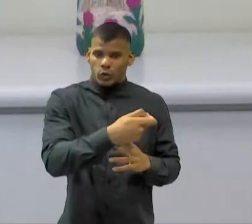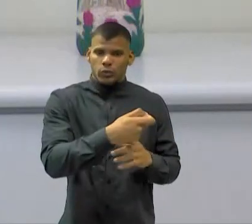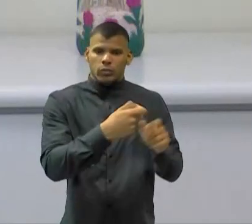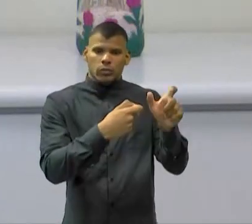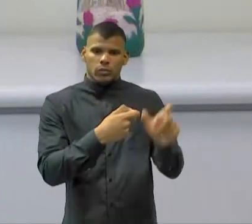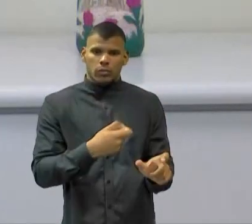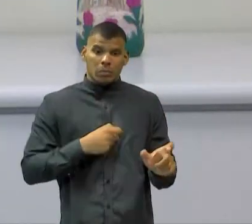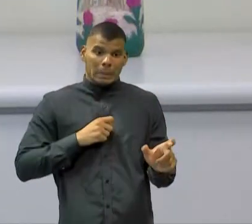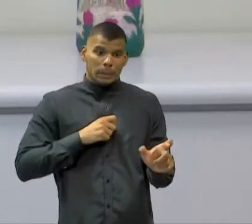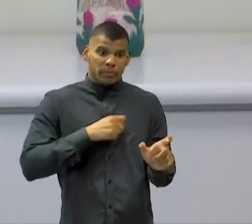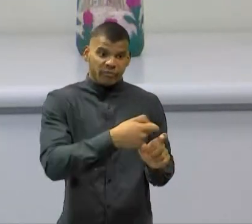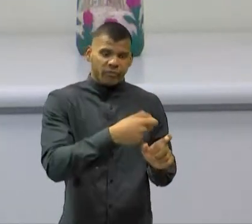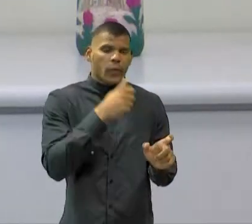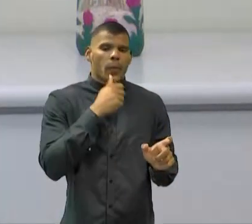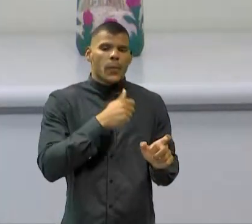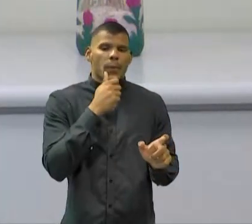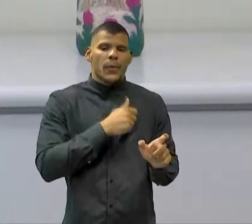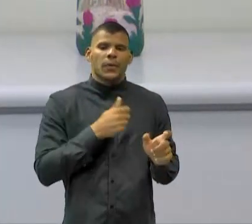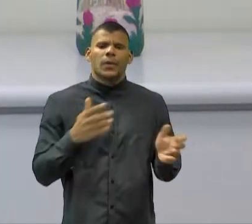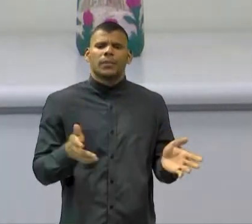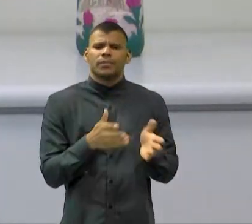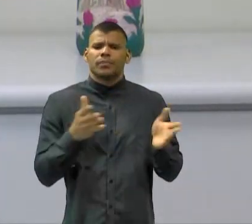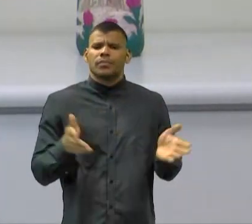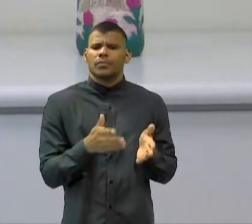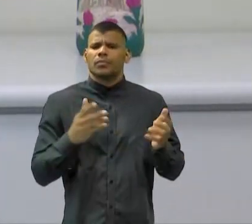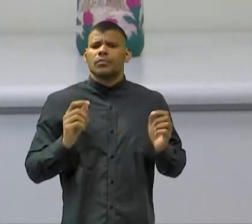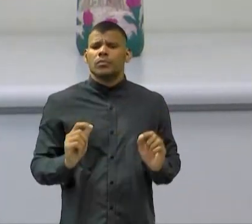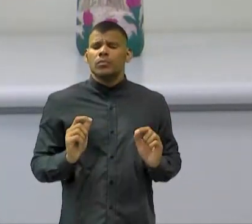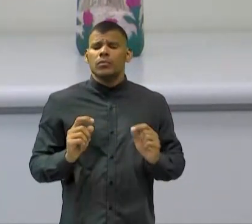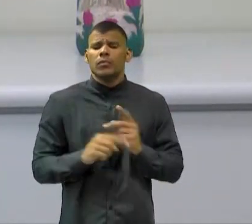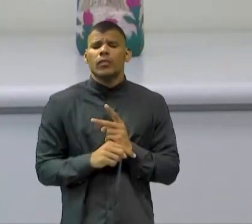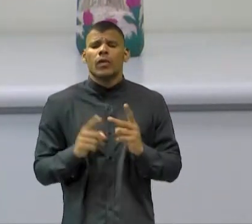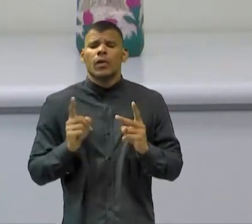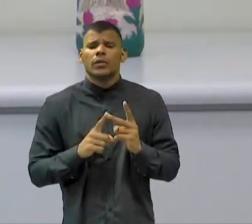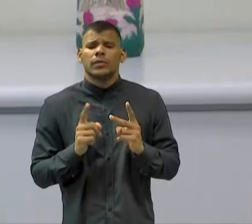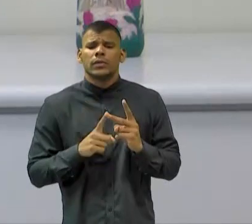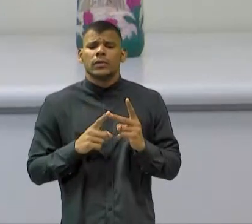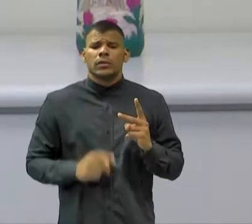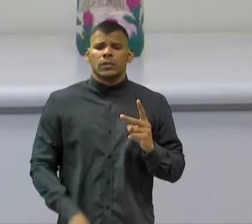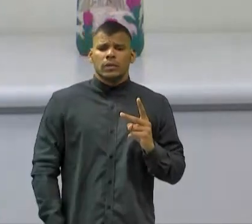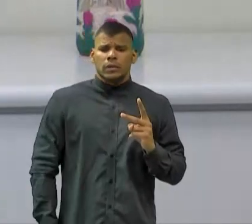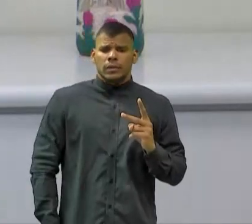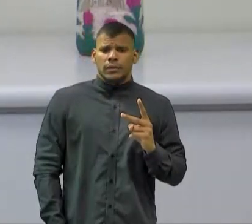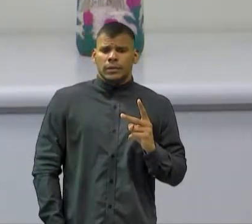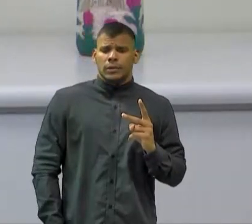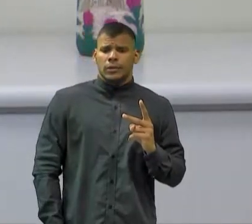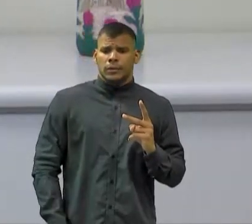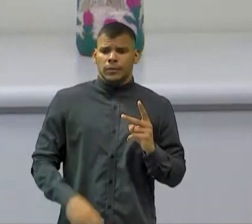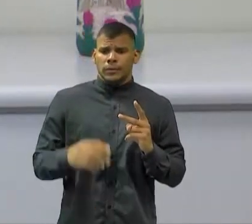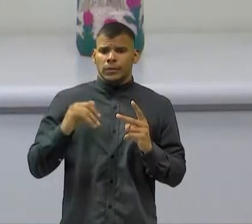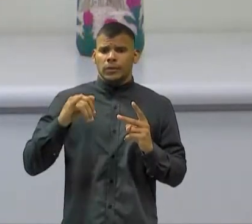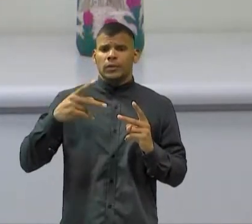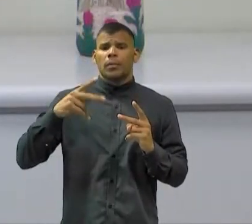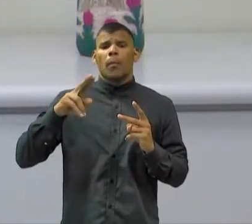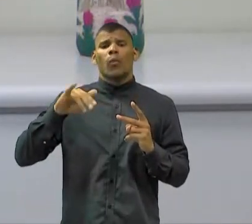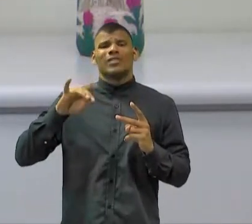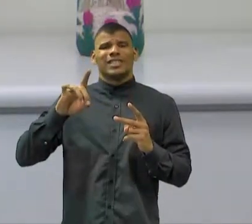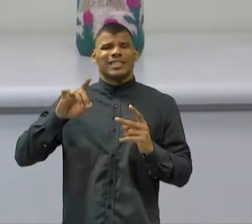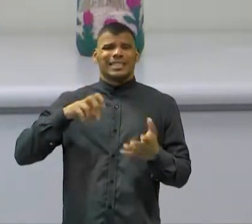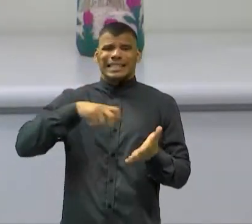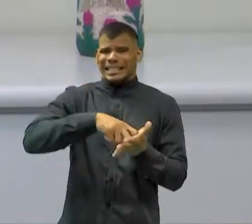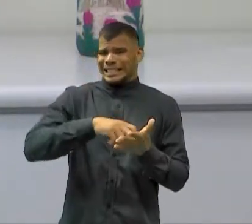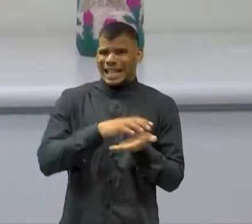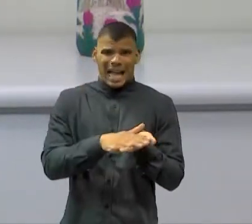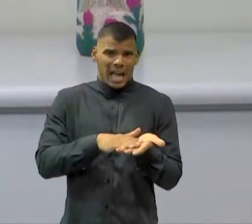também incentivado. O discurso da impunidade também a nível nacional. Então,